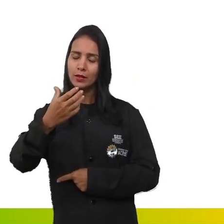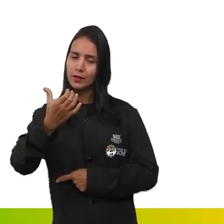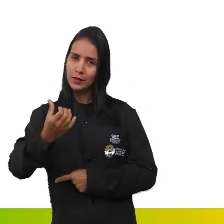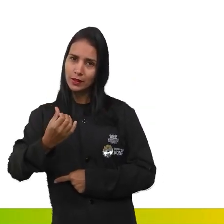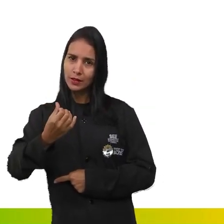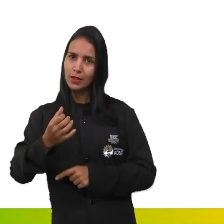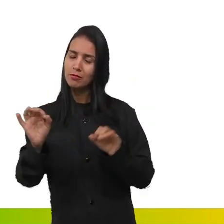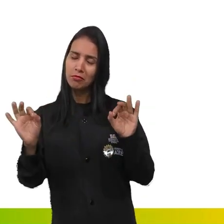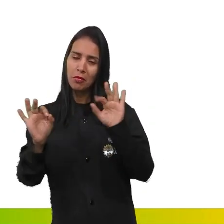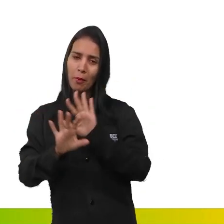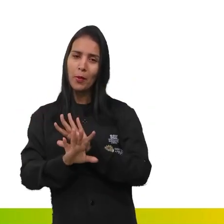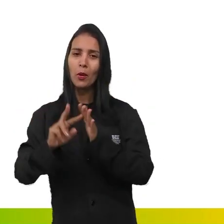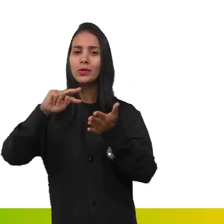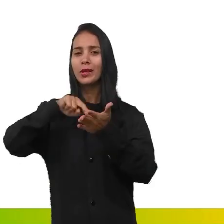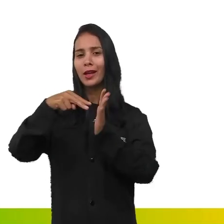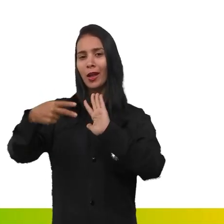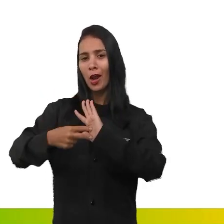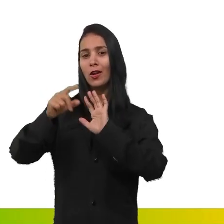0,36, que significa